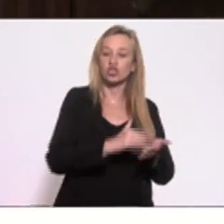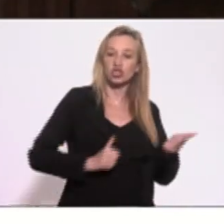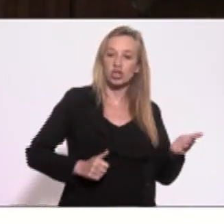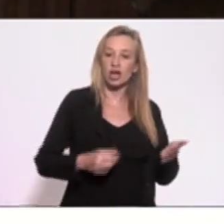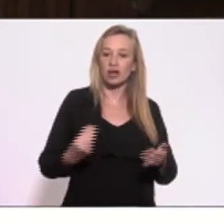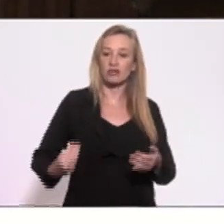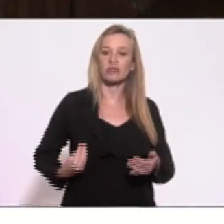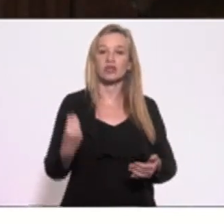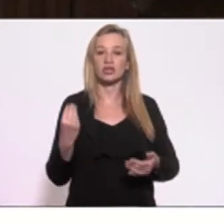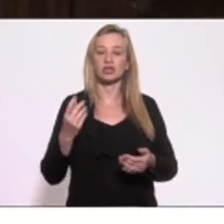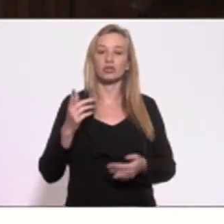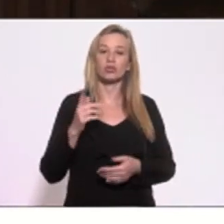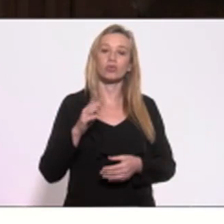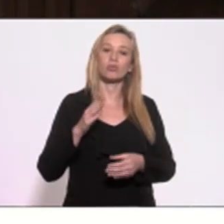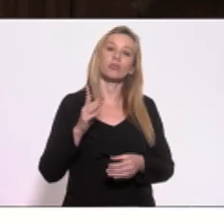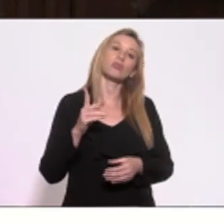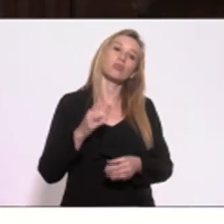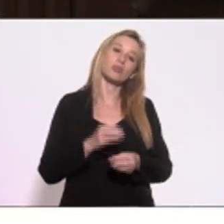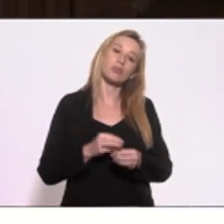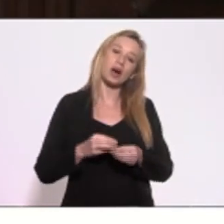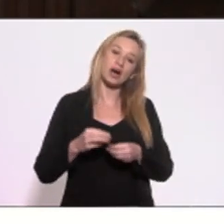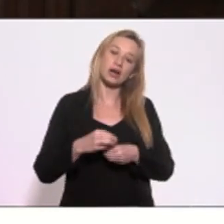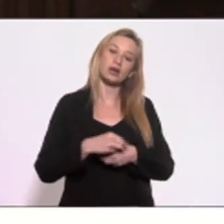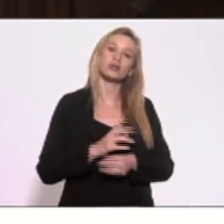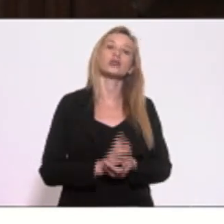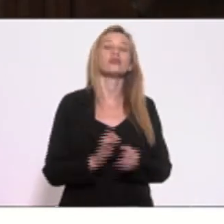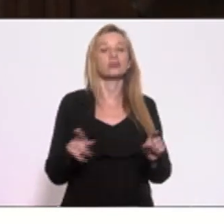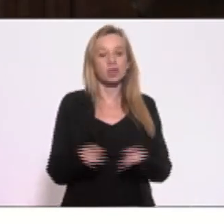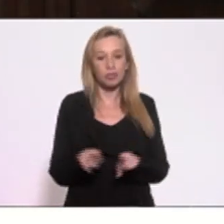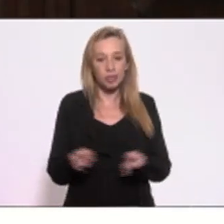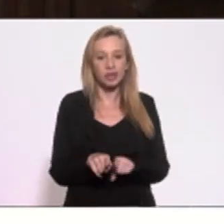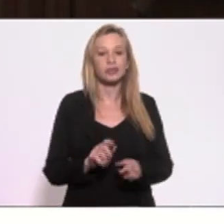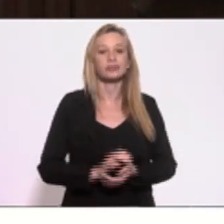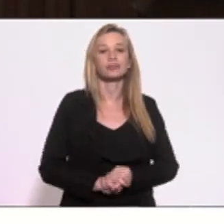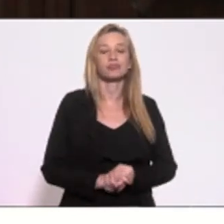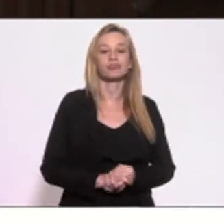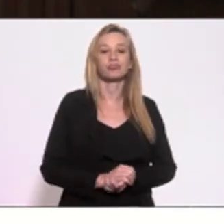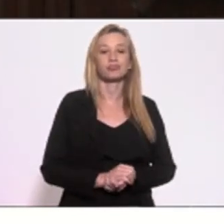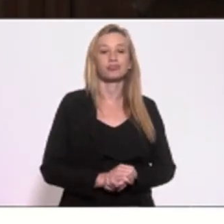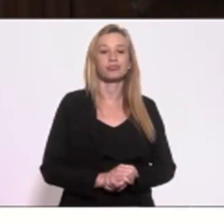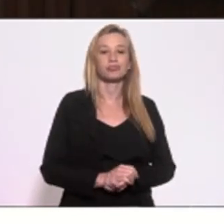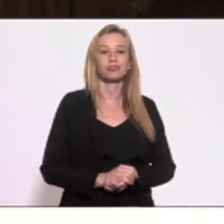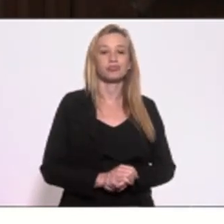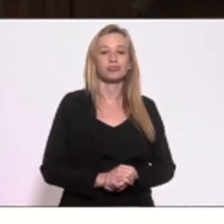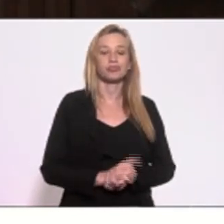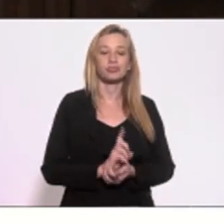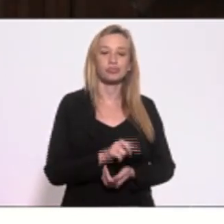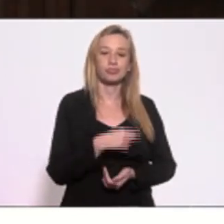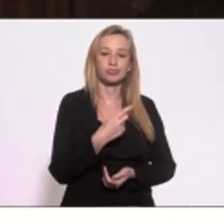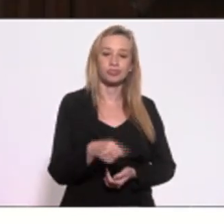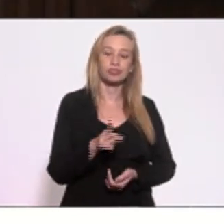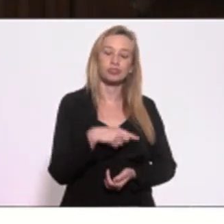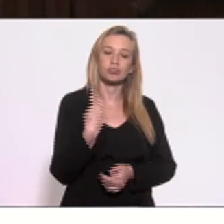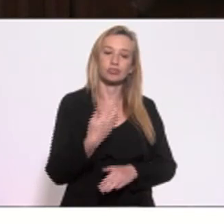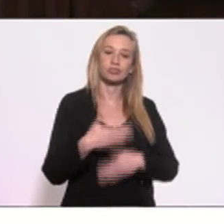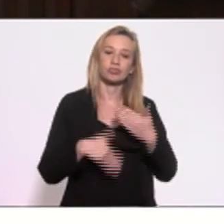bairro e, com isso, também elimina o nosso processo de